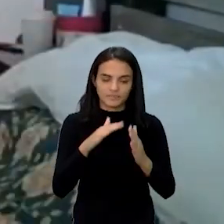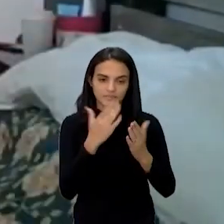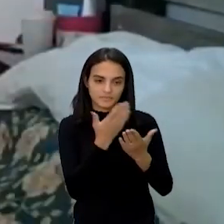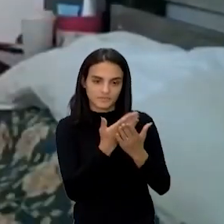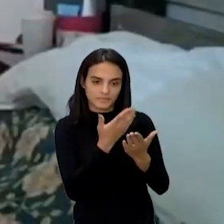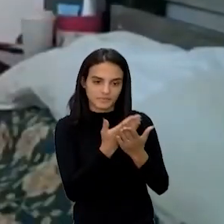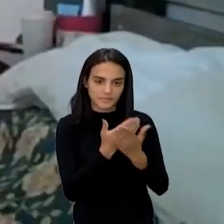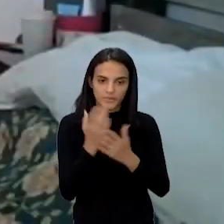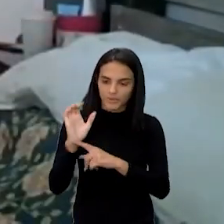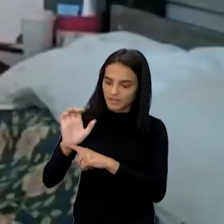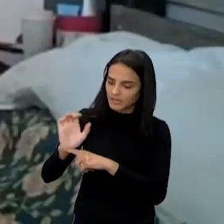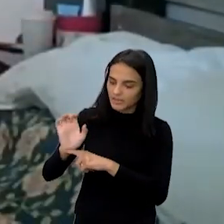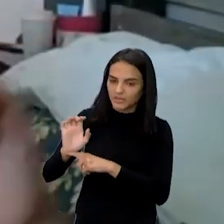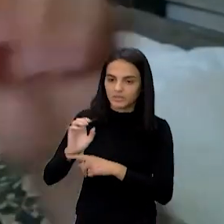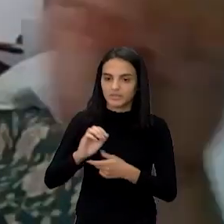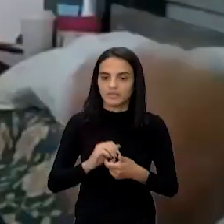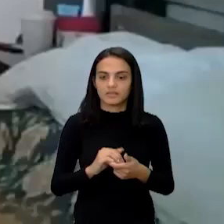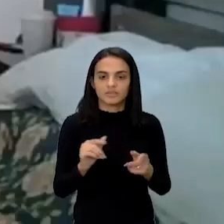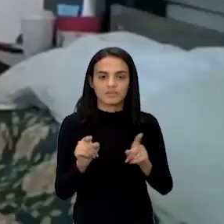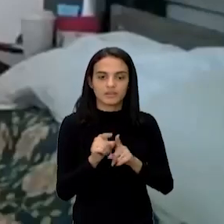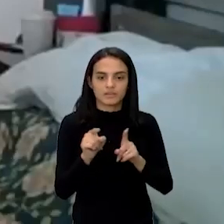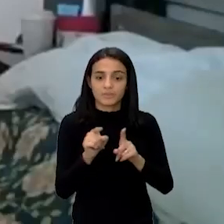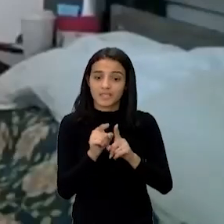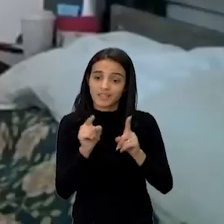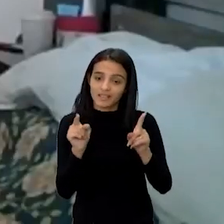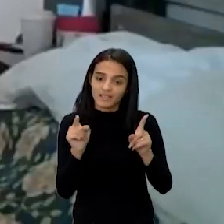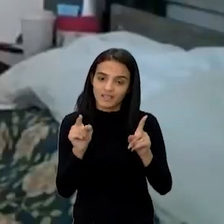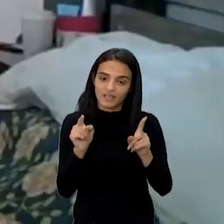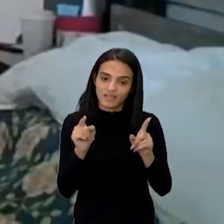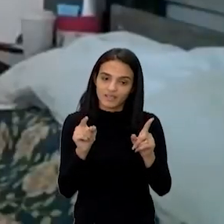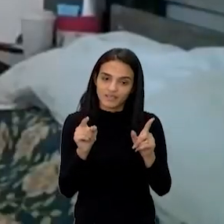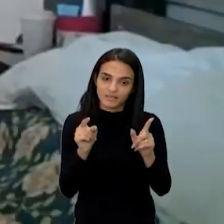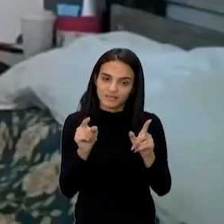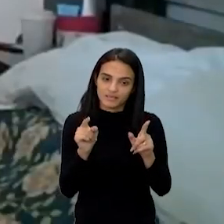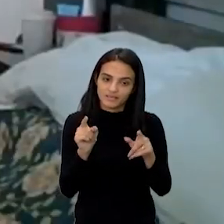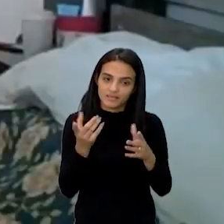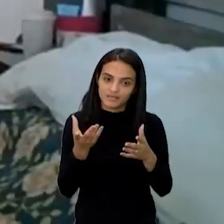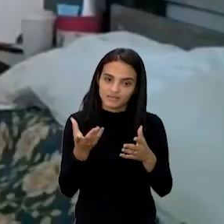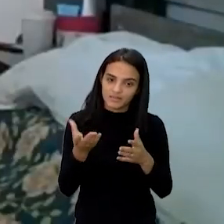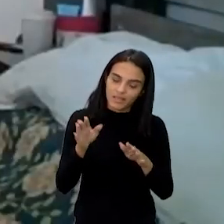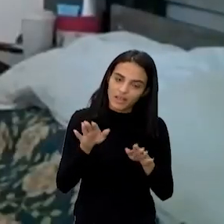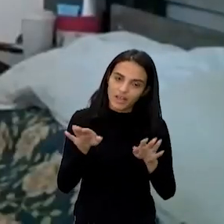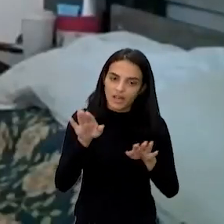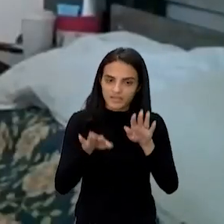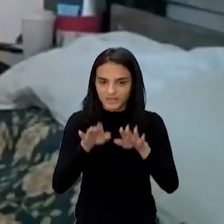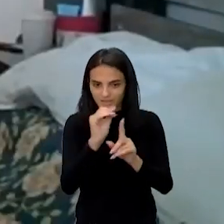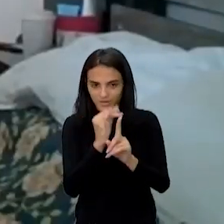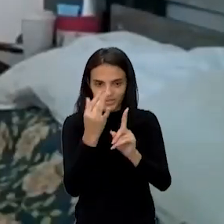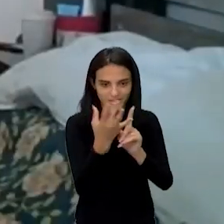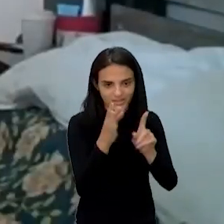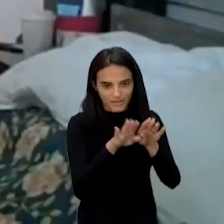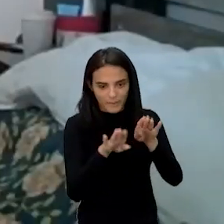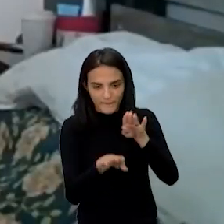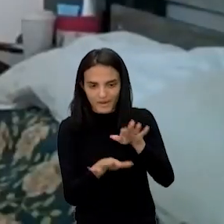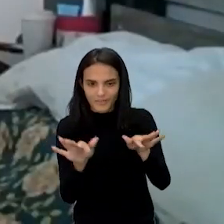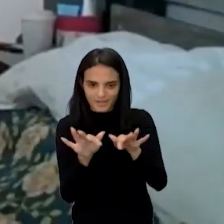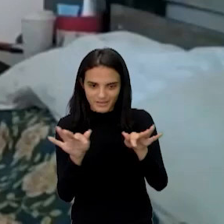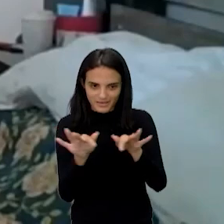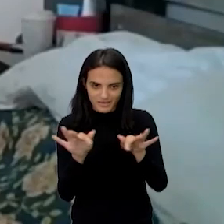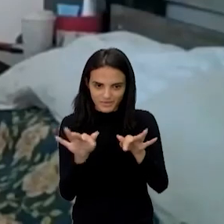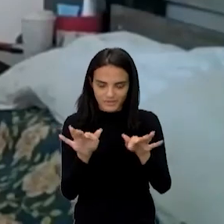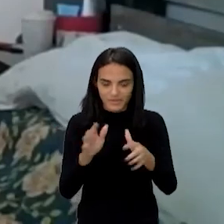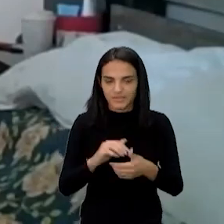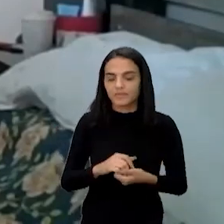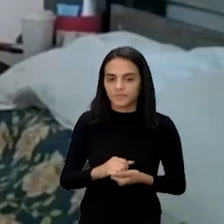de uma condição de uma camada mais baixa ali da sociedade,